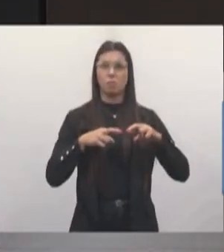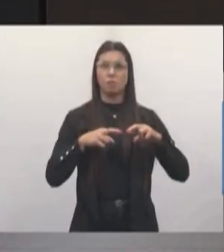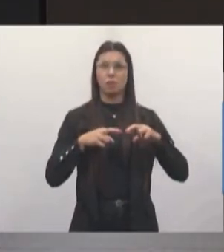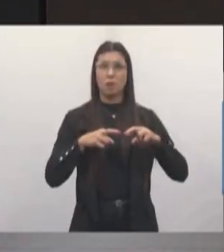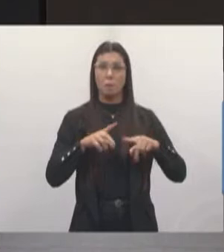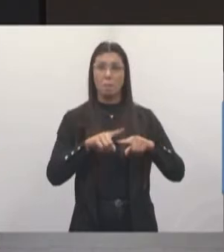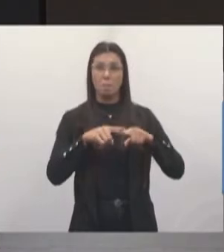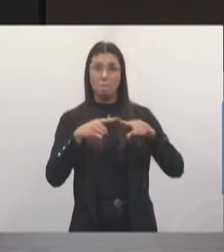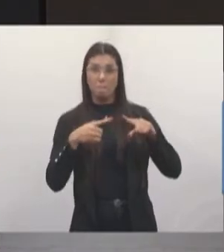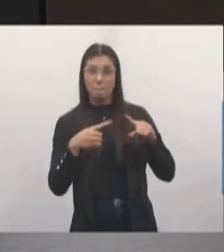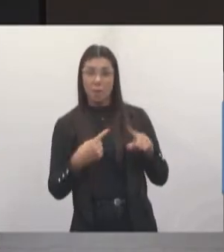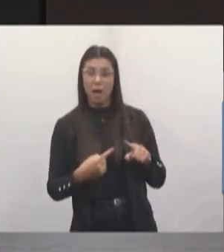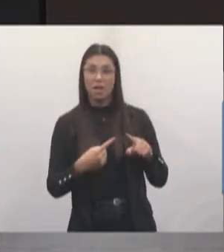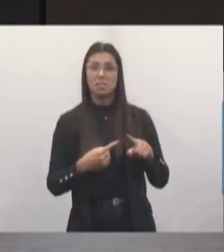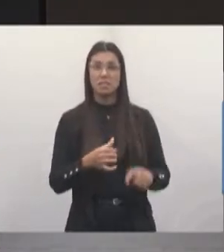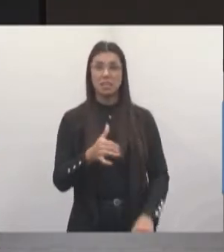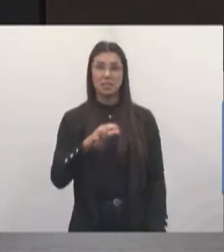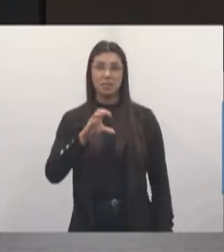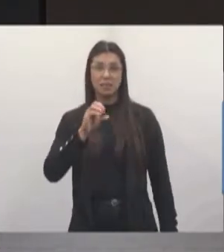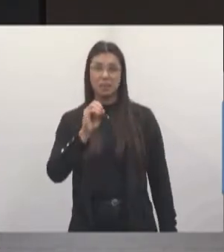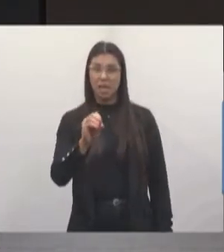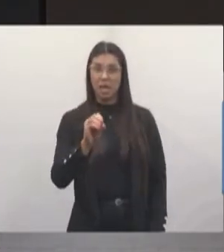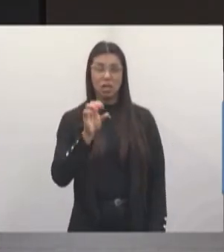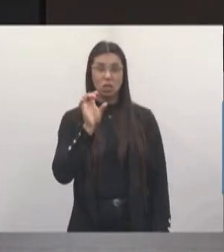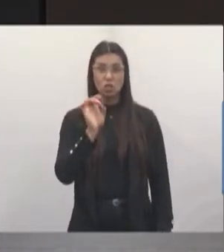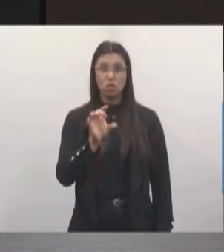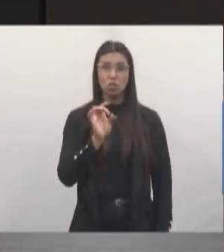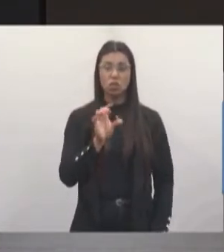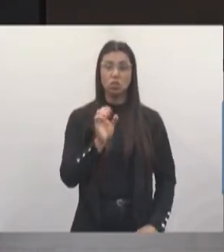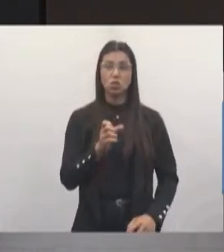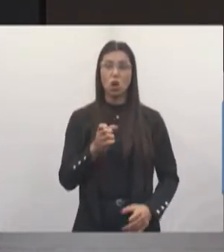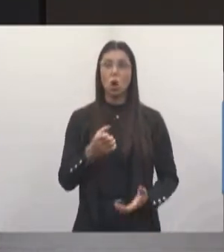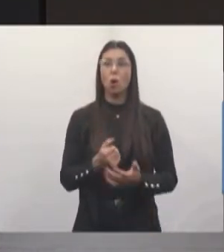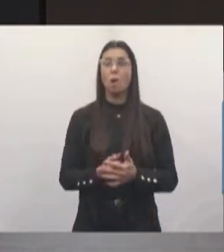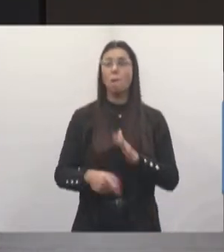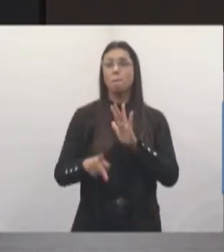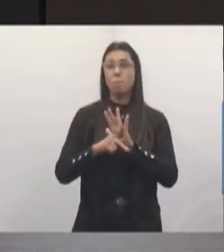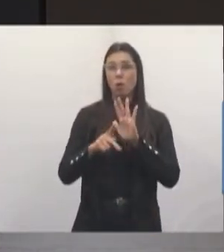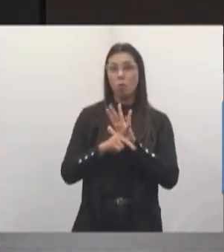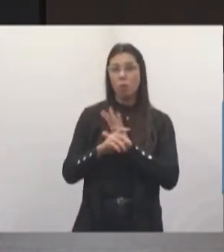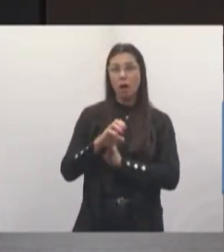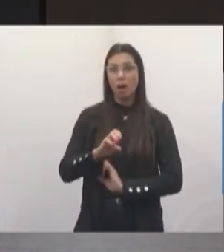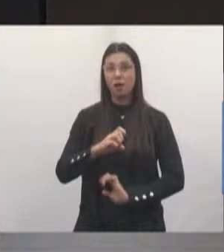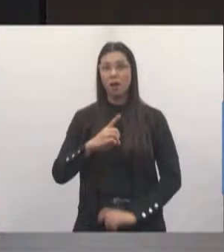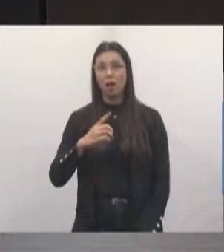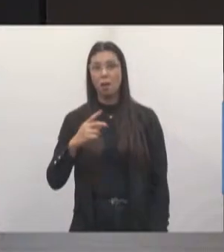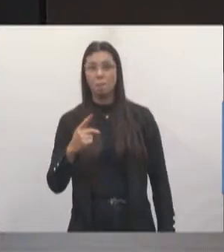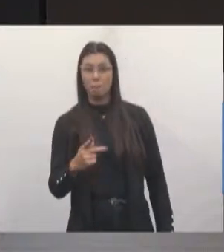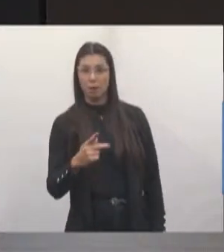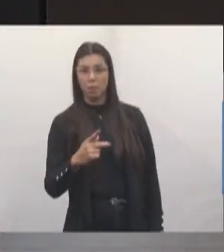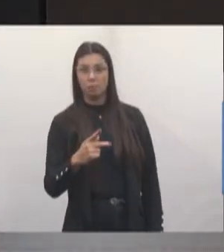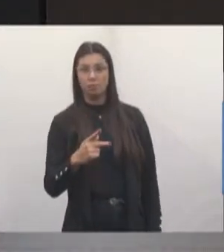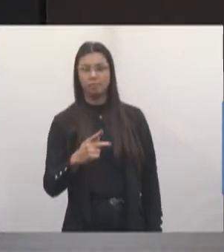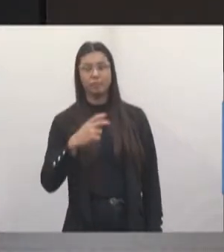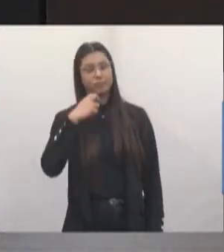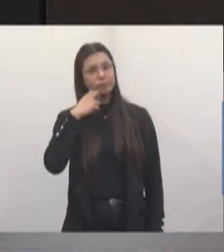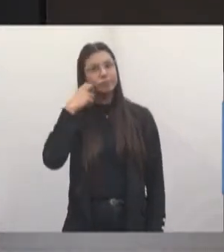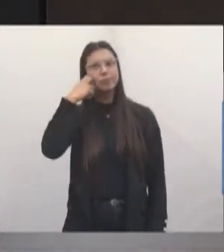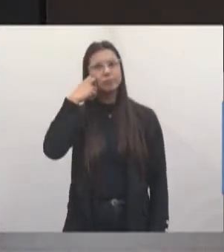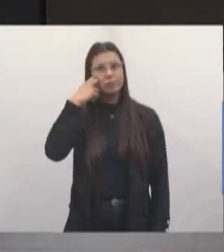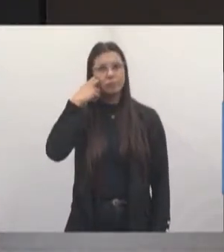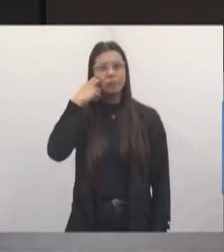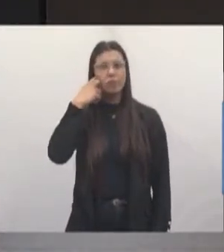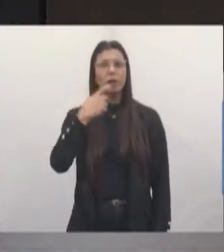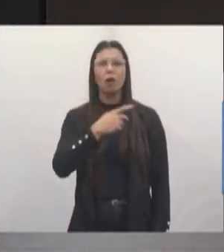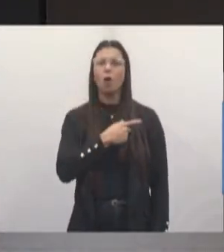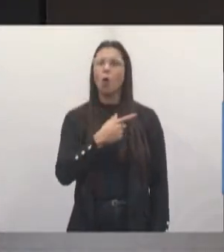ser exclusivamente a essa empresa chamada EDP na cidade de Jacareí. É uma vergonha. O pastor